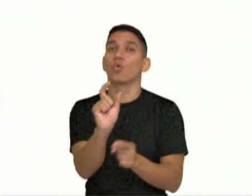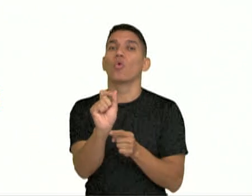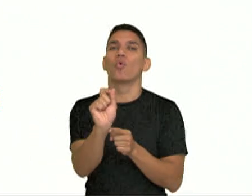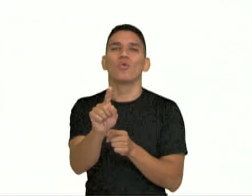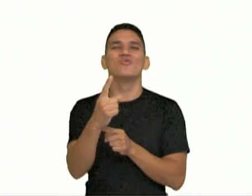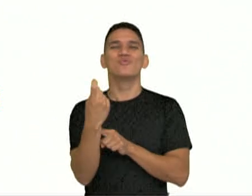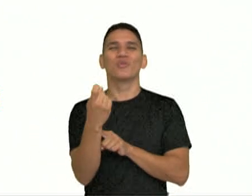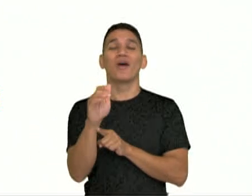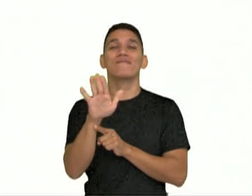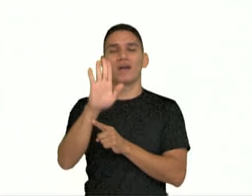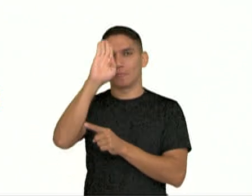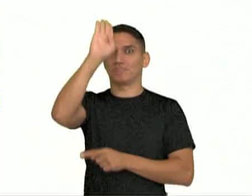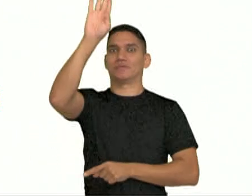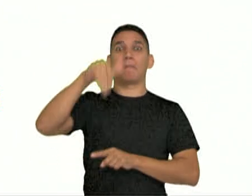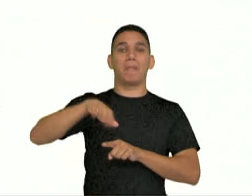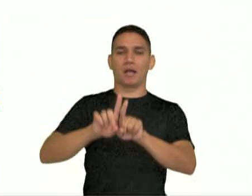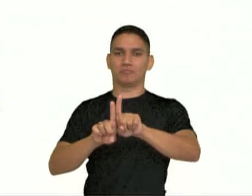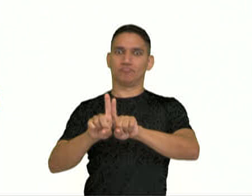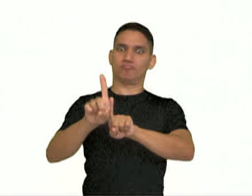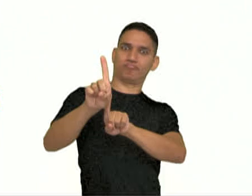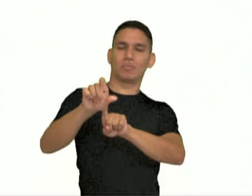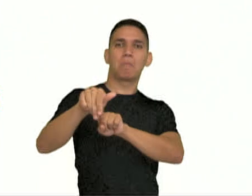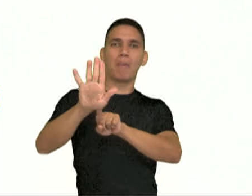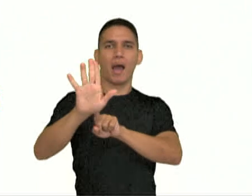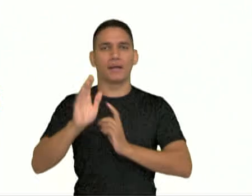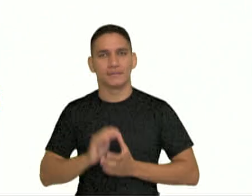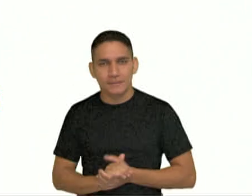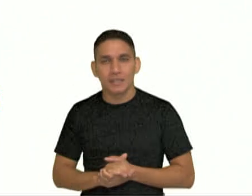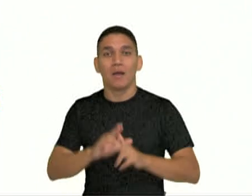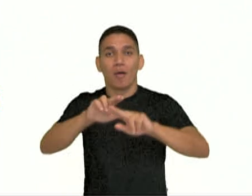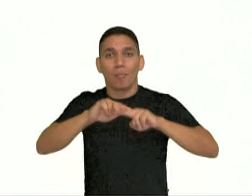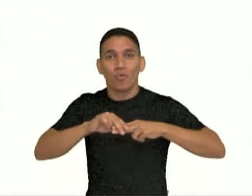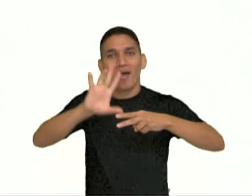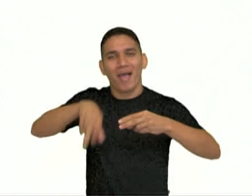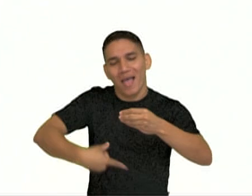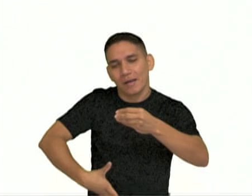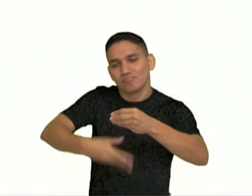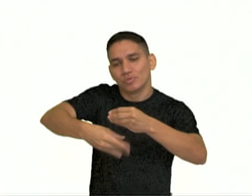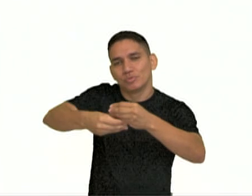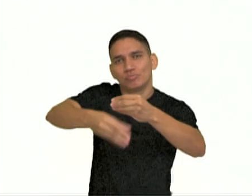vai adicionando ao outro, né? Então, é um efeito cumulativo.